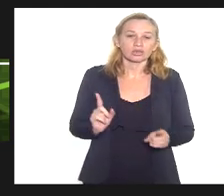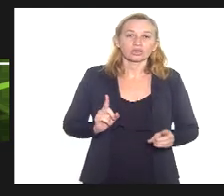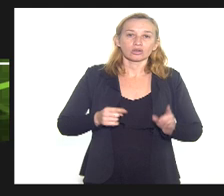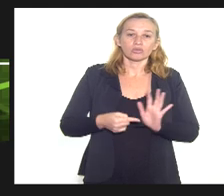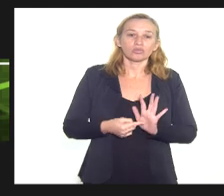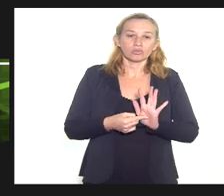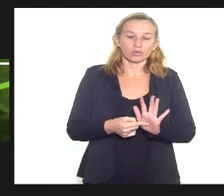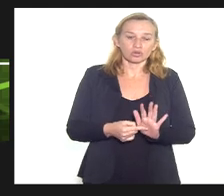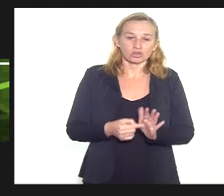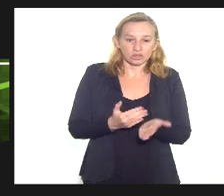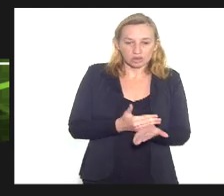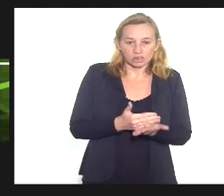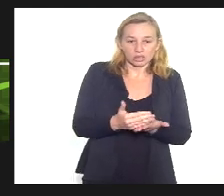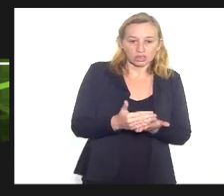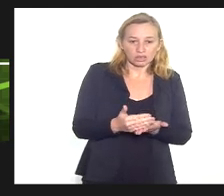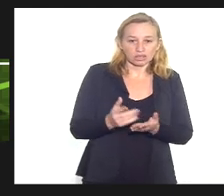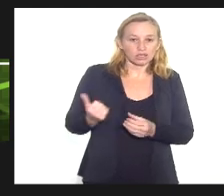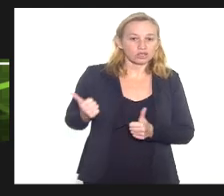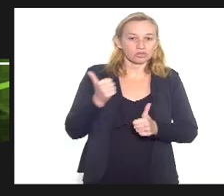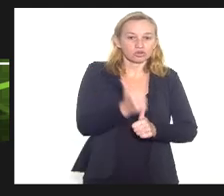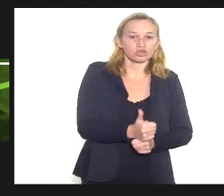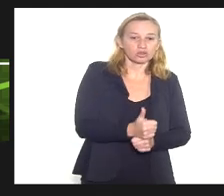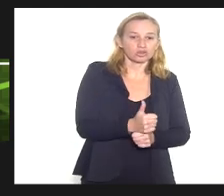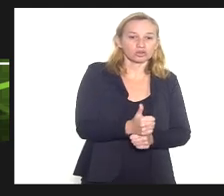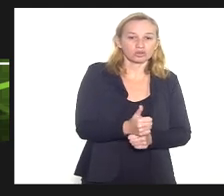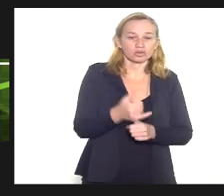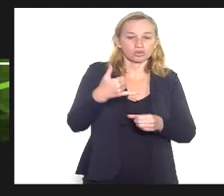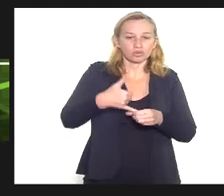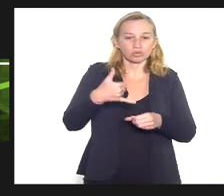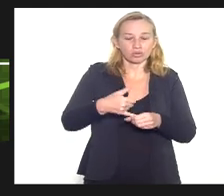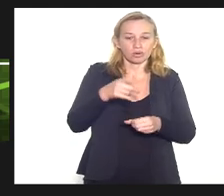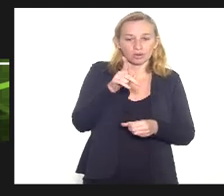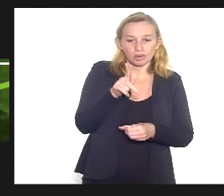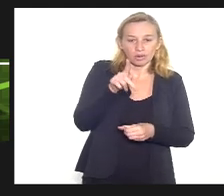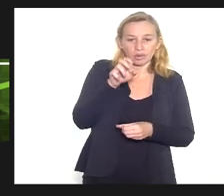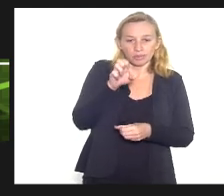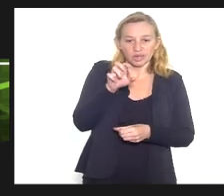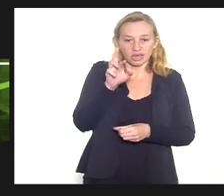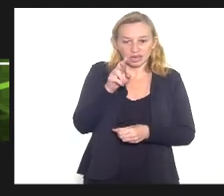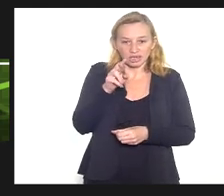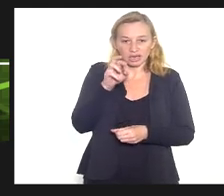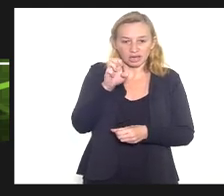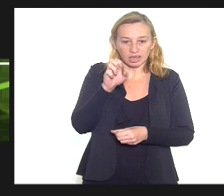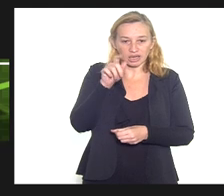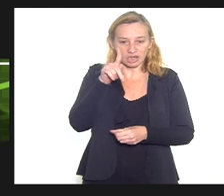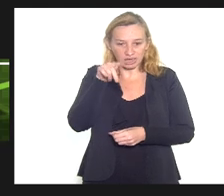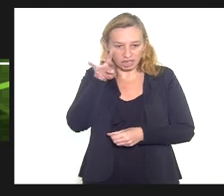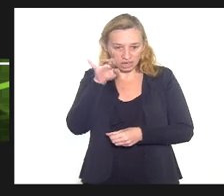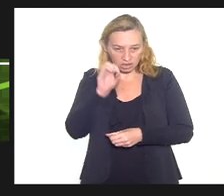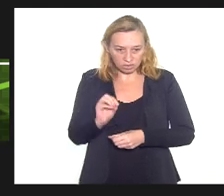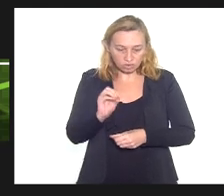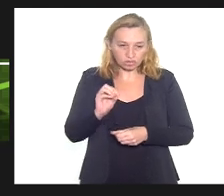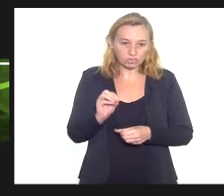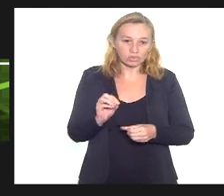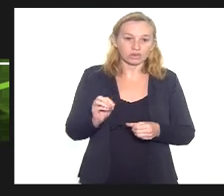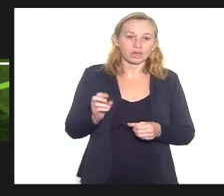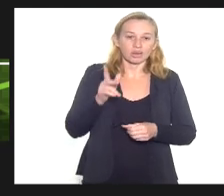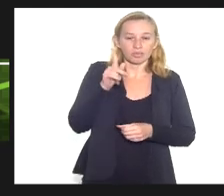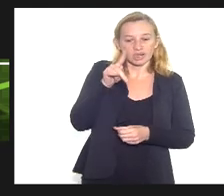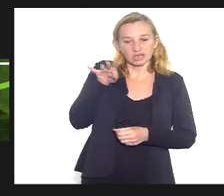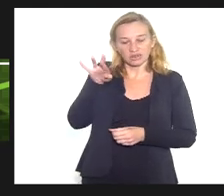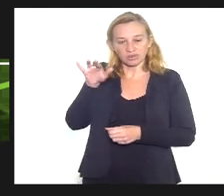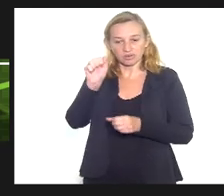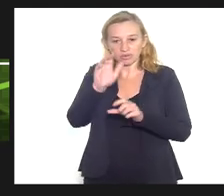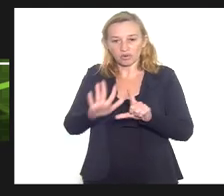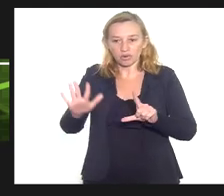momento em andamento, a substituição de combustível no campo de Peregrino, que vai ser possibilitado pela conexão da plataforma do Peregrino